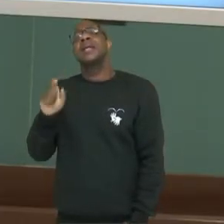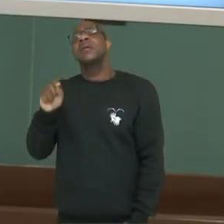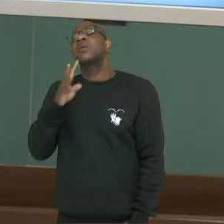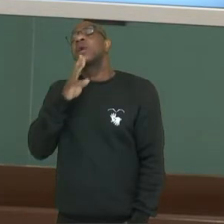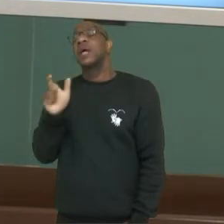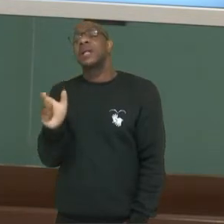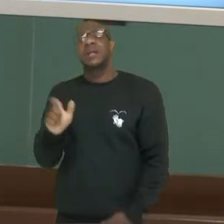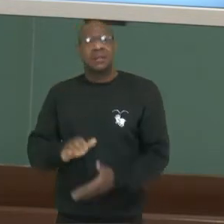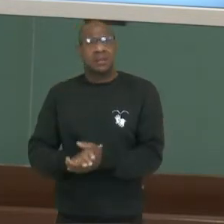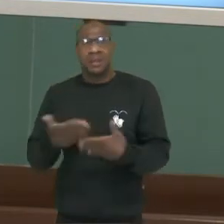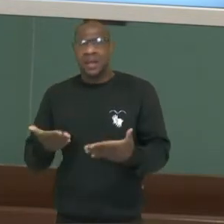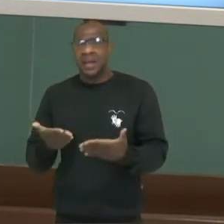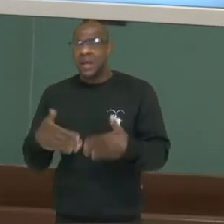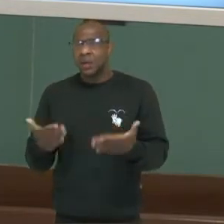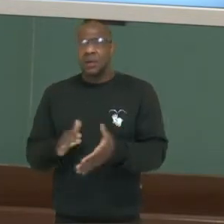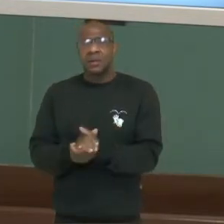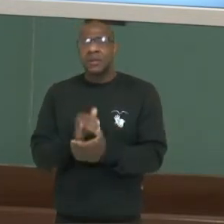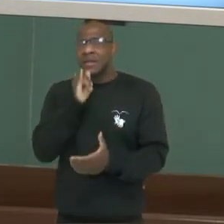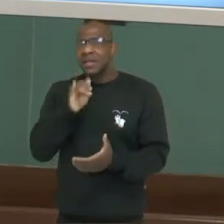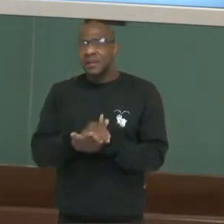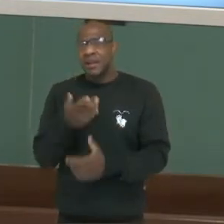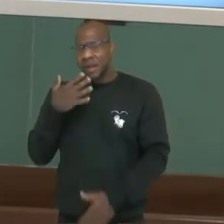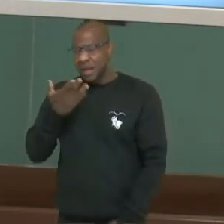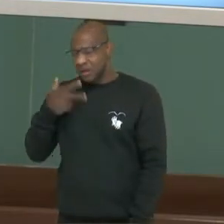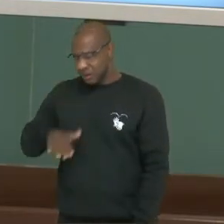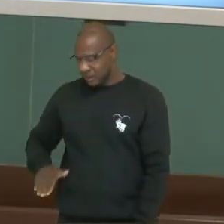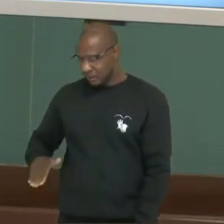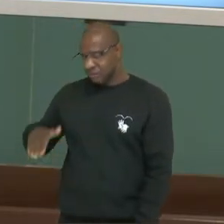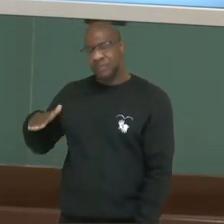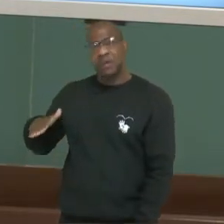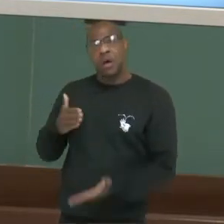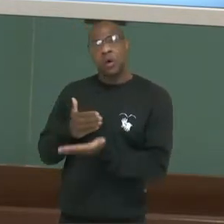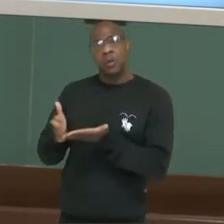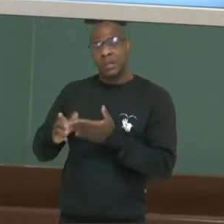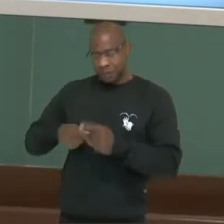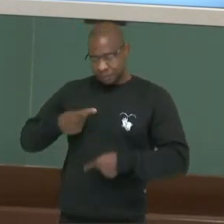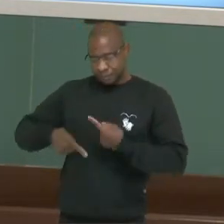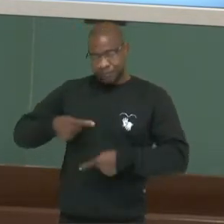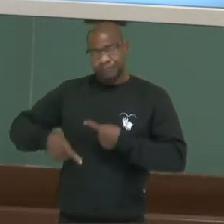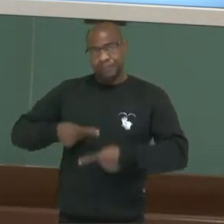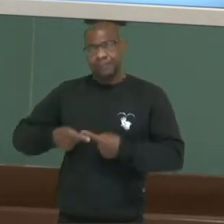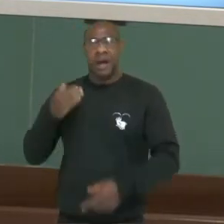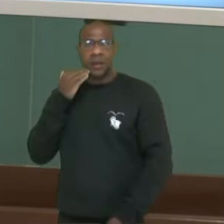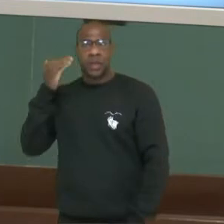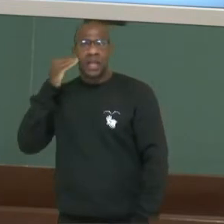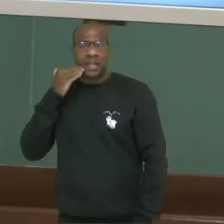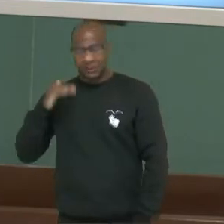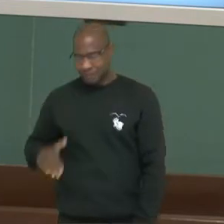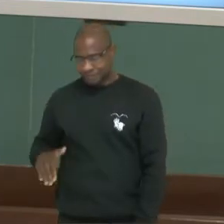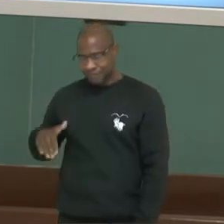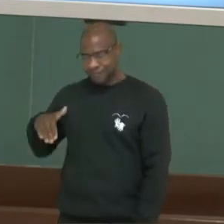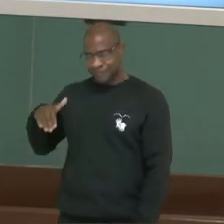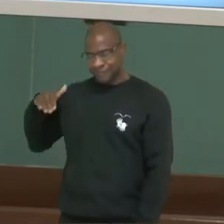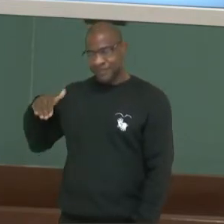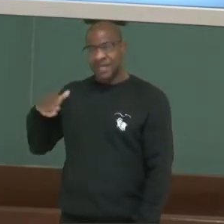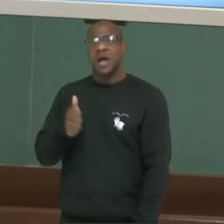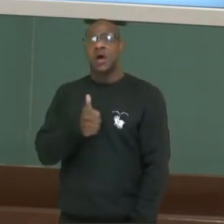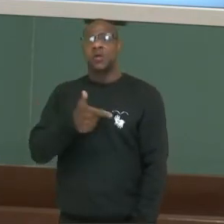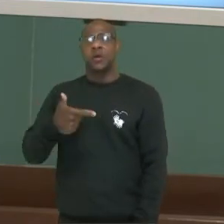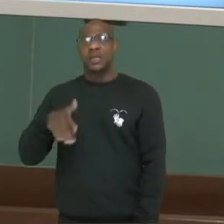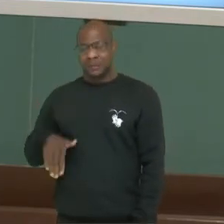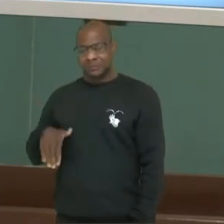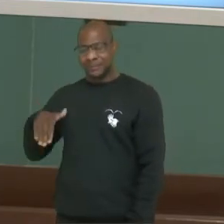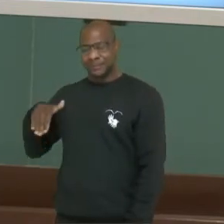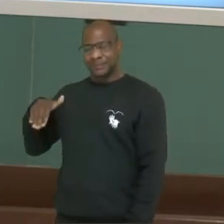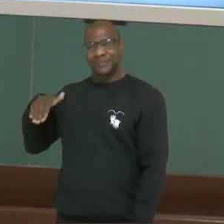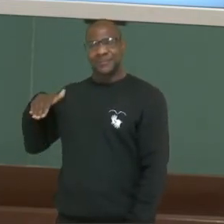É quando a criança inicia-se o processo da adolescência, inicia o processo das transformações do corpo